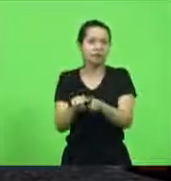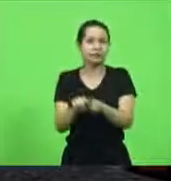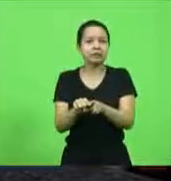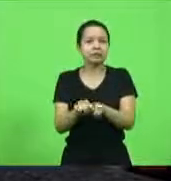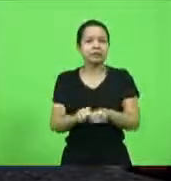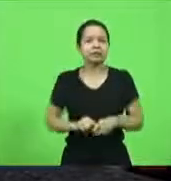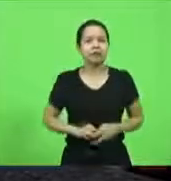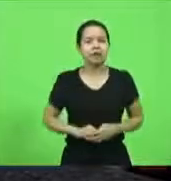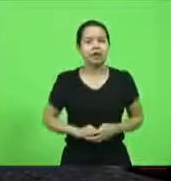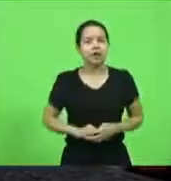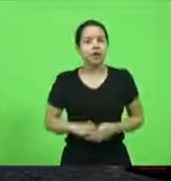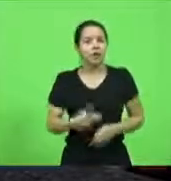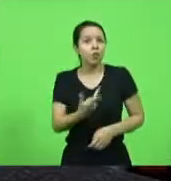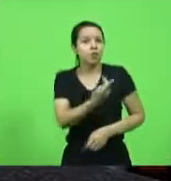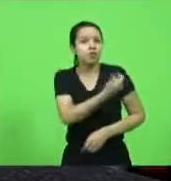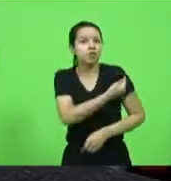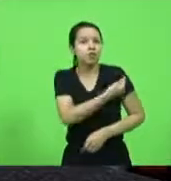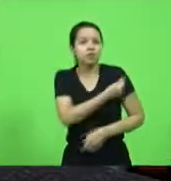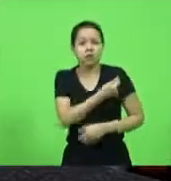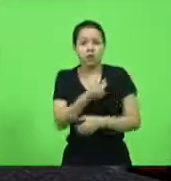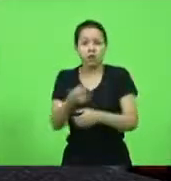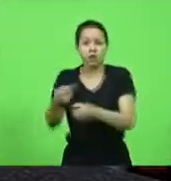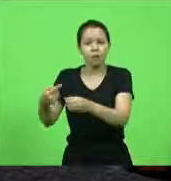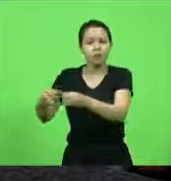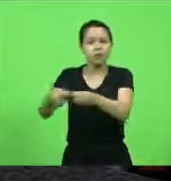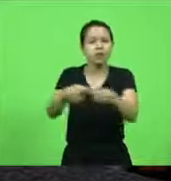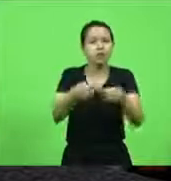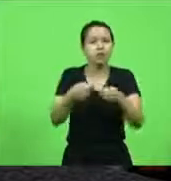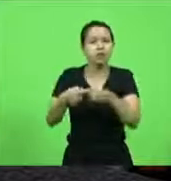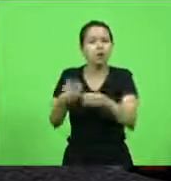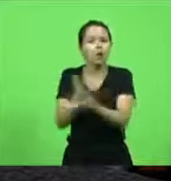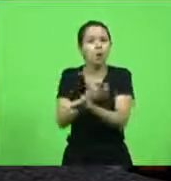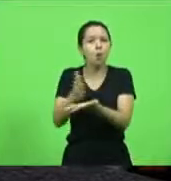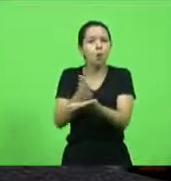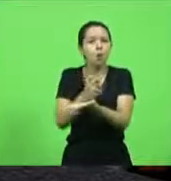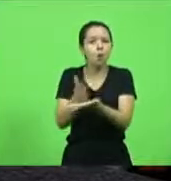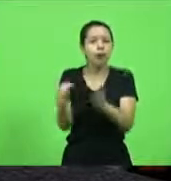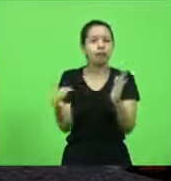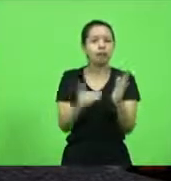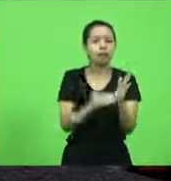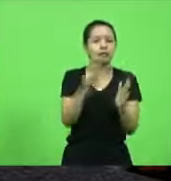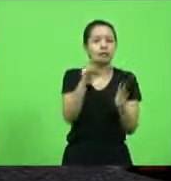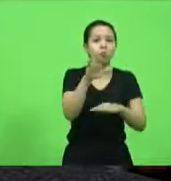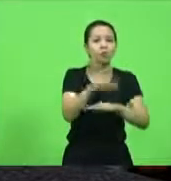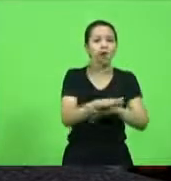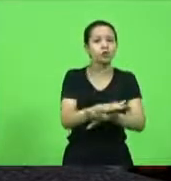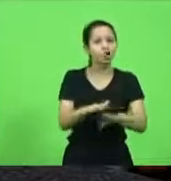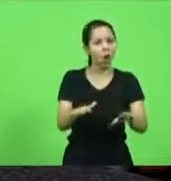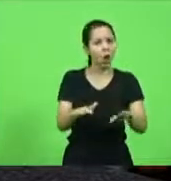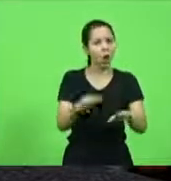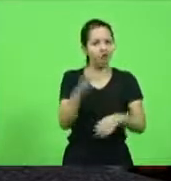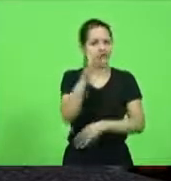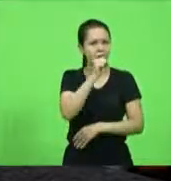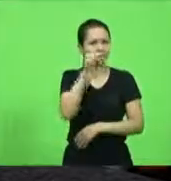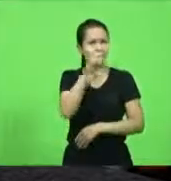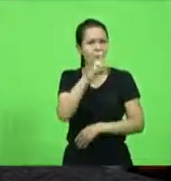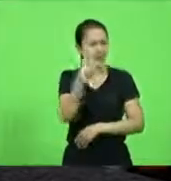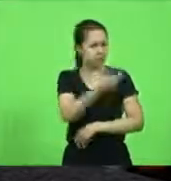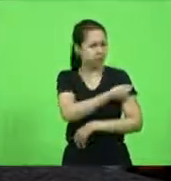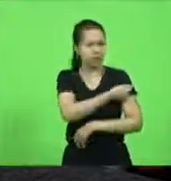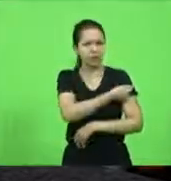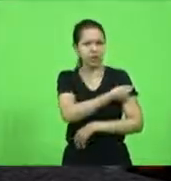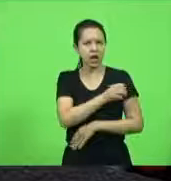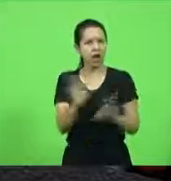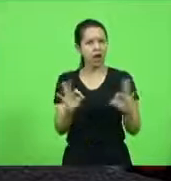às 5 da tarde na sexta-feira e não vacinam no sábado, não vacinam no domingo, nós estamos